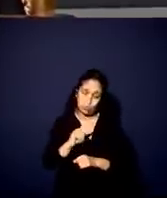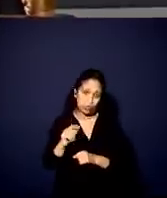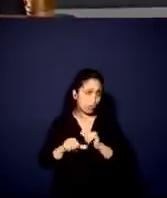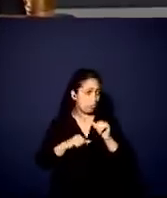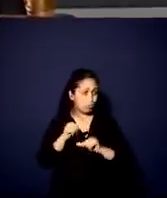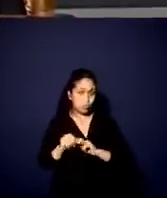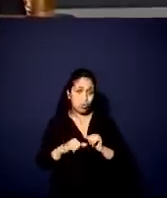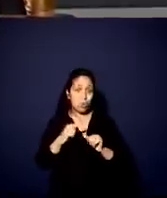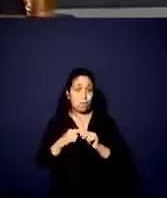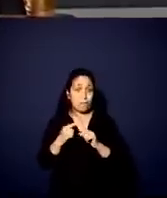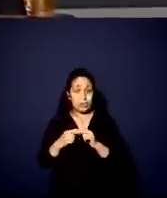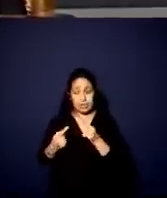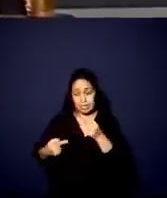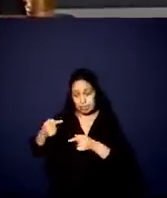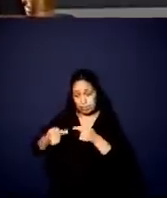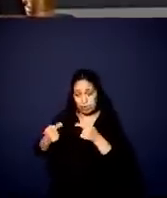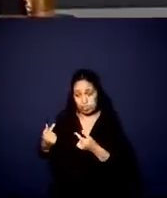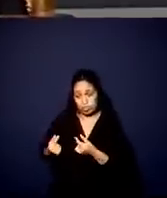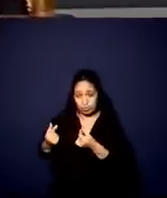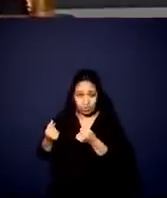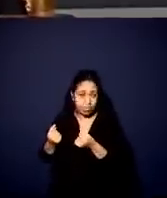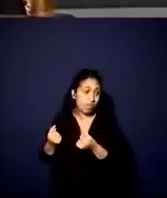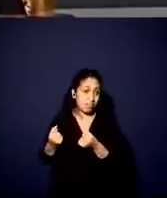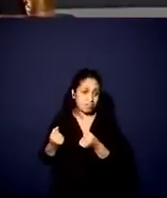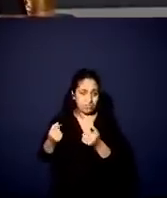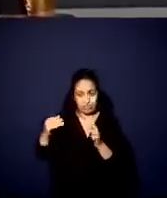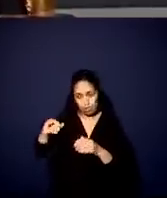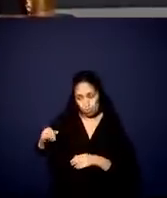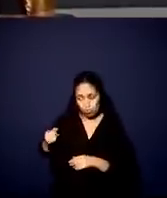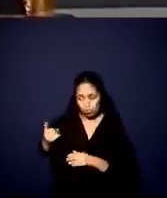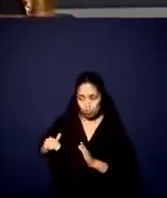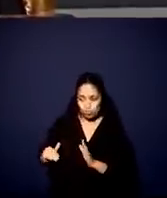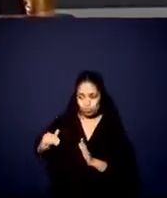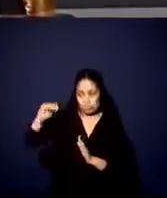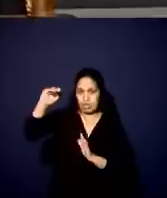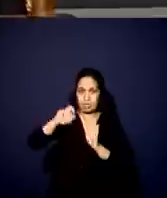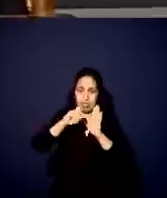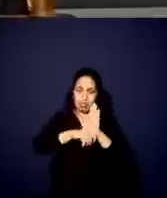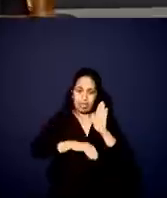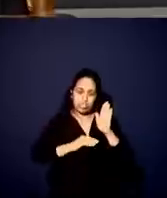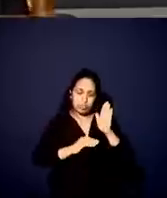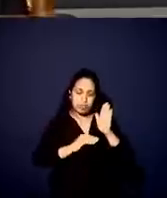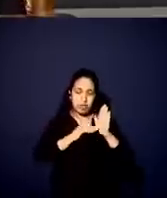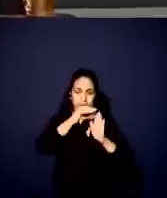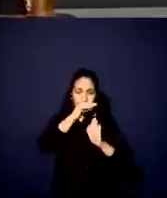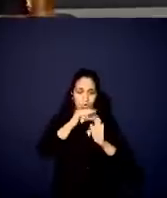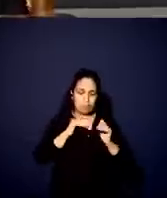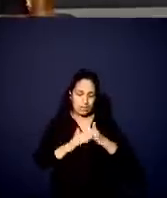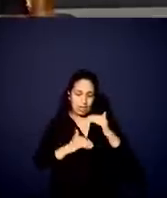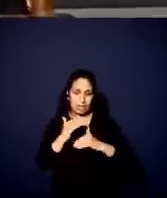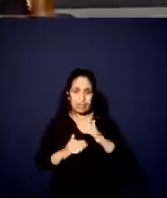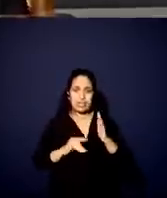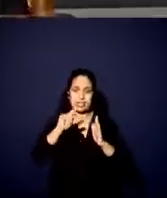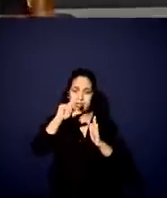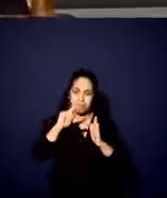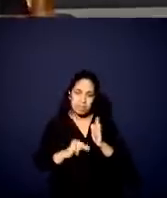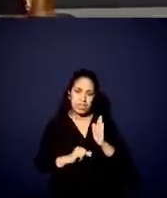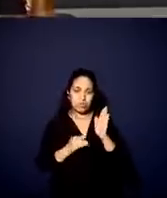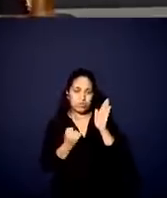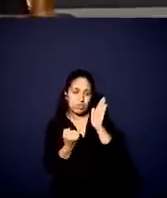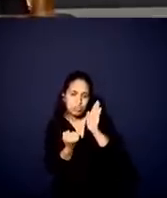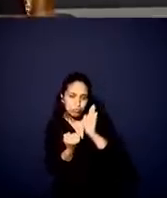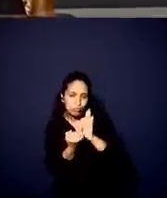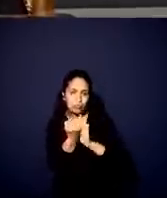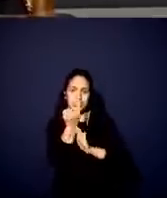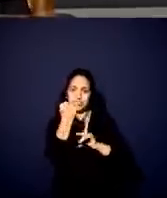que a política monetária funcionando você aumenta juros é uma taxa maior você cresce menos mas a inflação converte para meta e depois